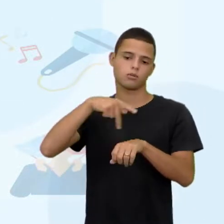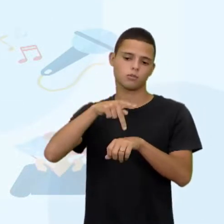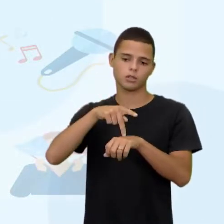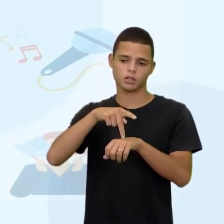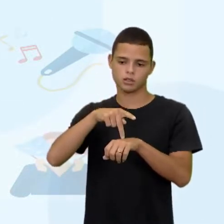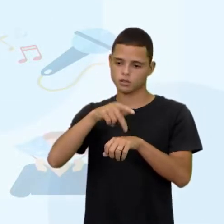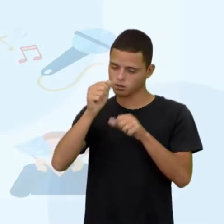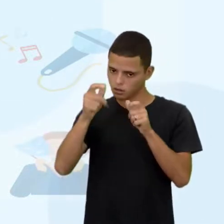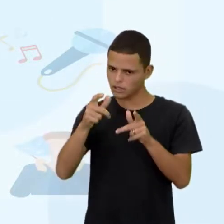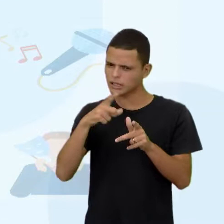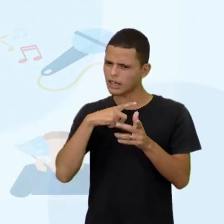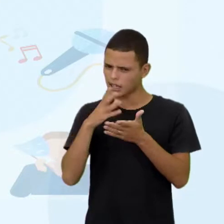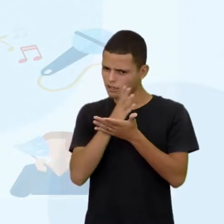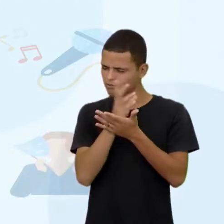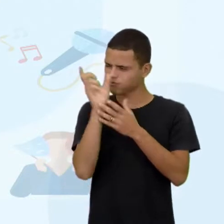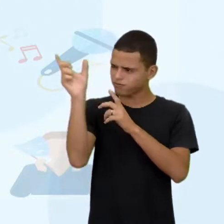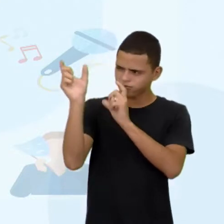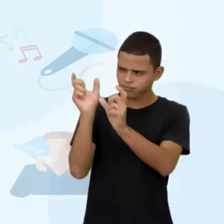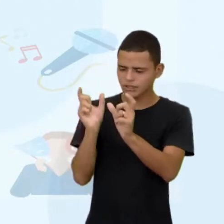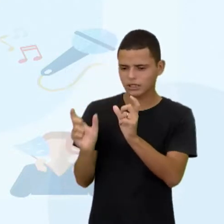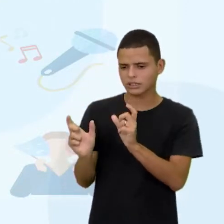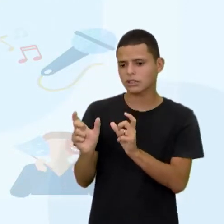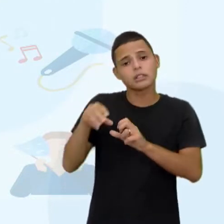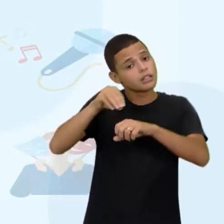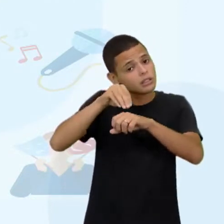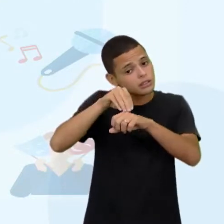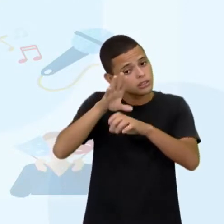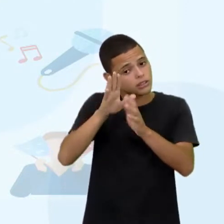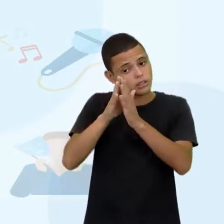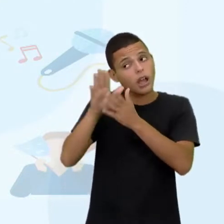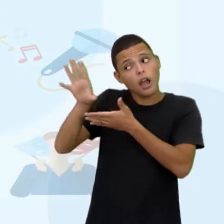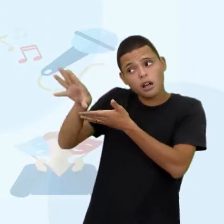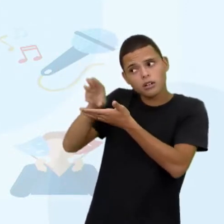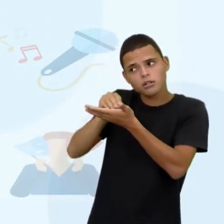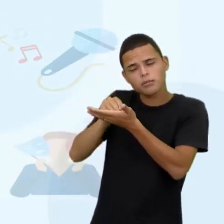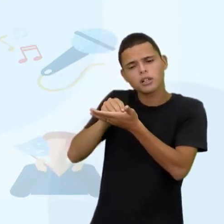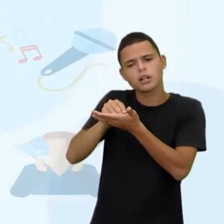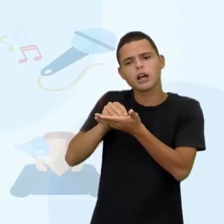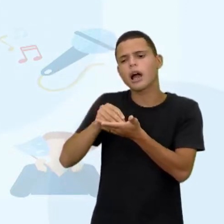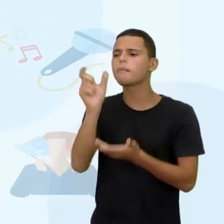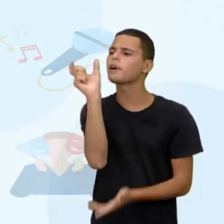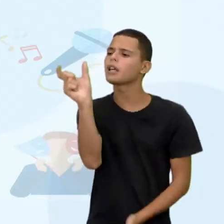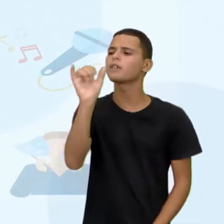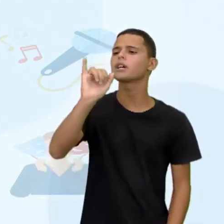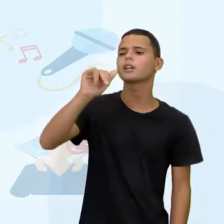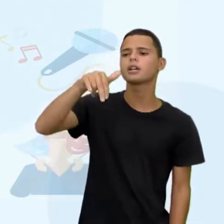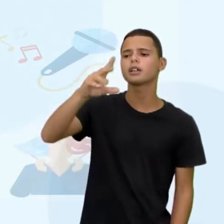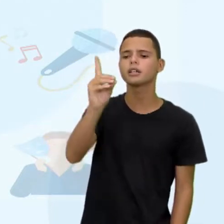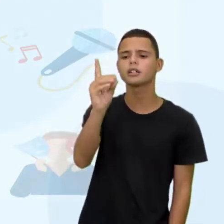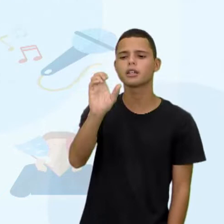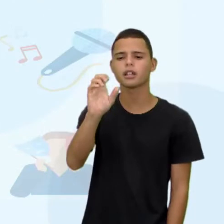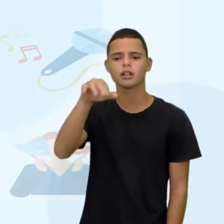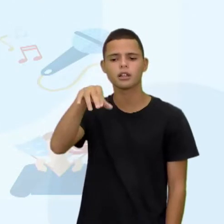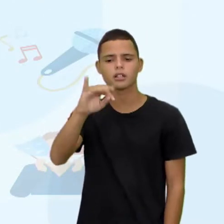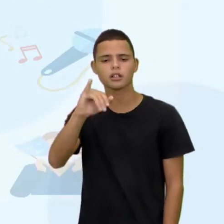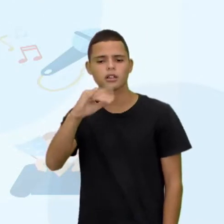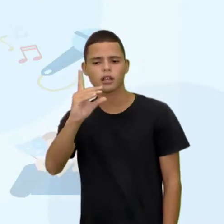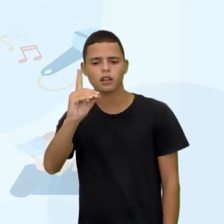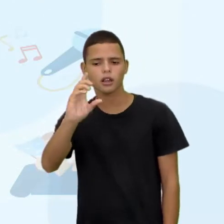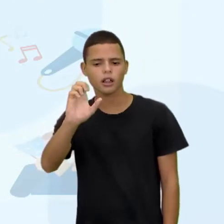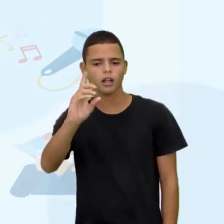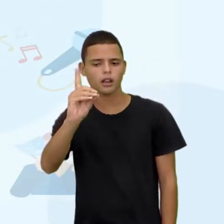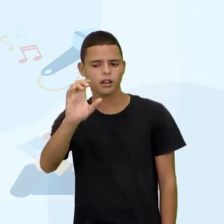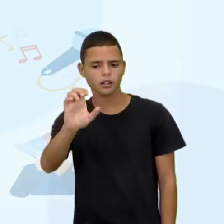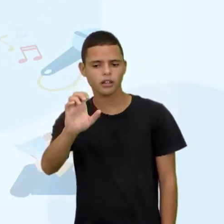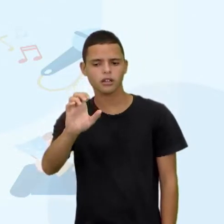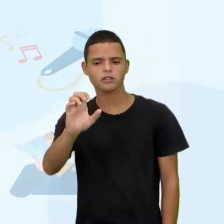que eu sugiro que vocês anotem, façam algumas anotações. Ó, identidade, nós vamos falar muito sobre isso, então pensar na língua como